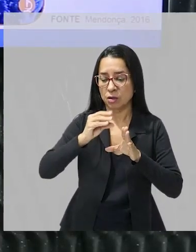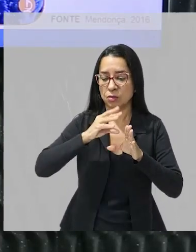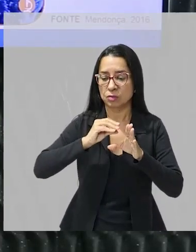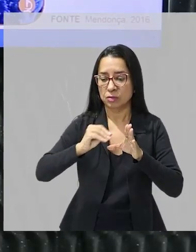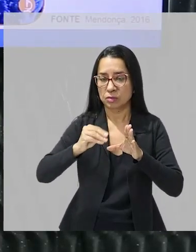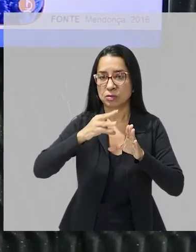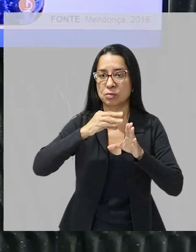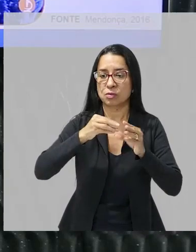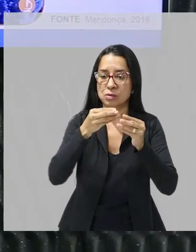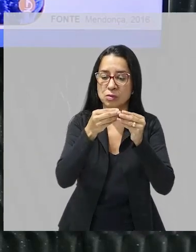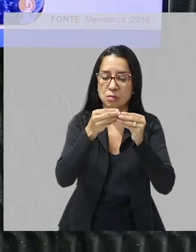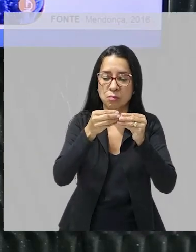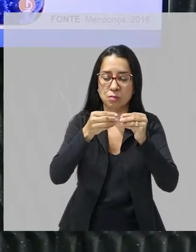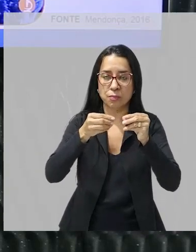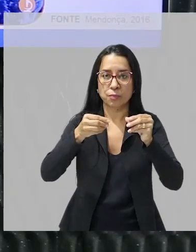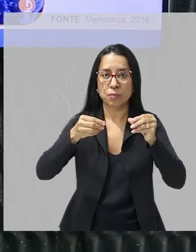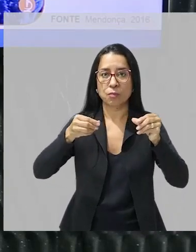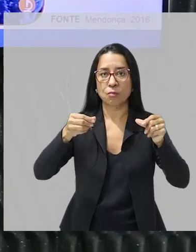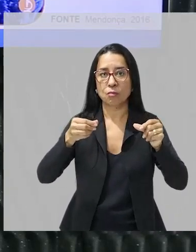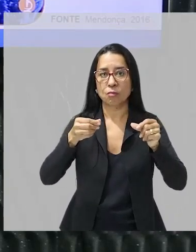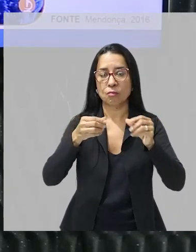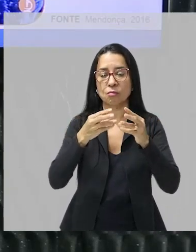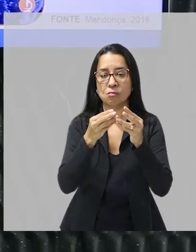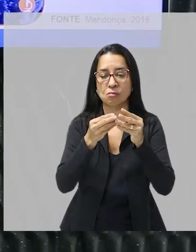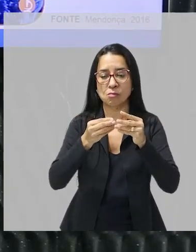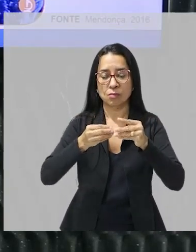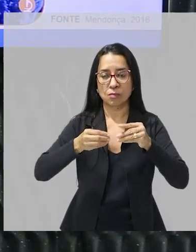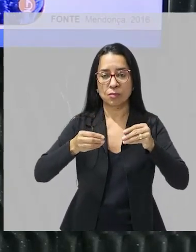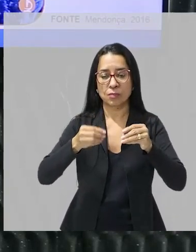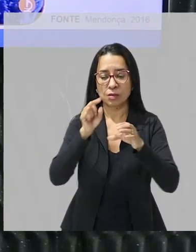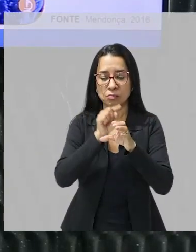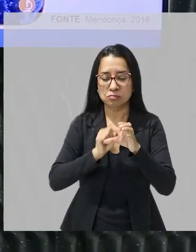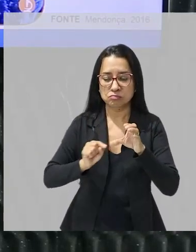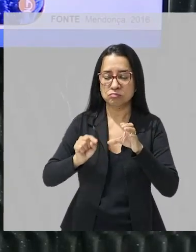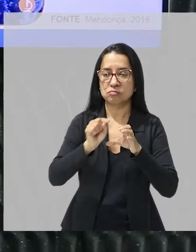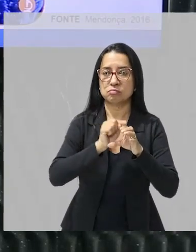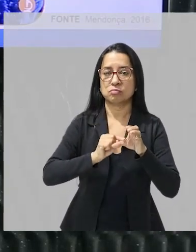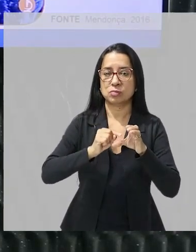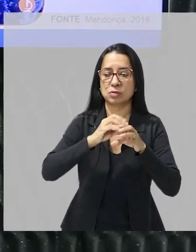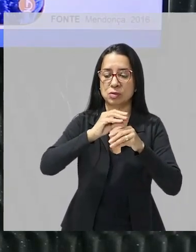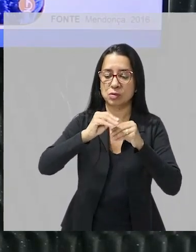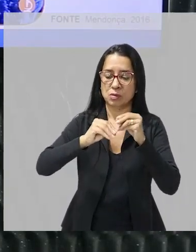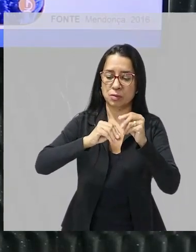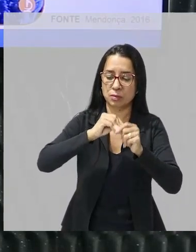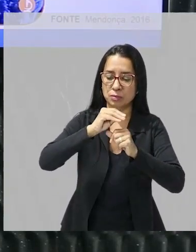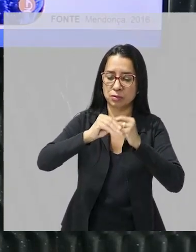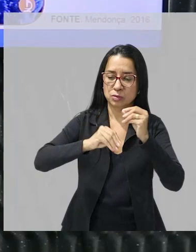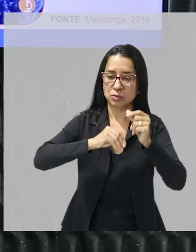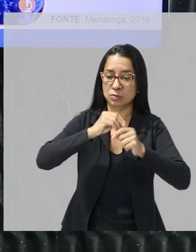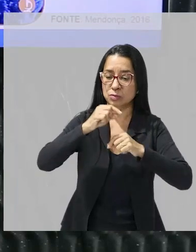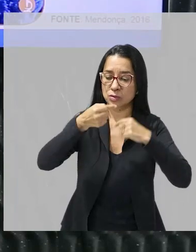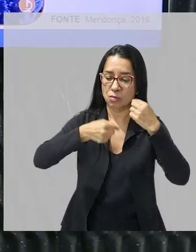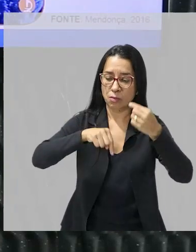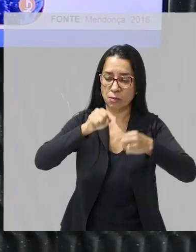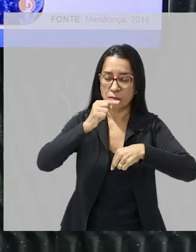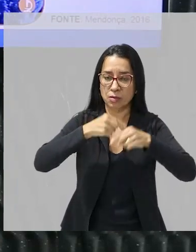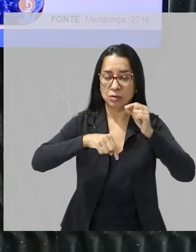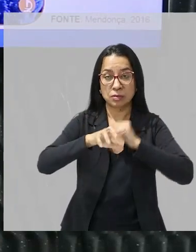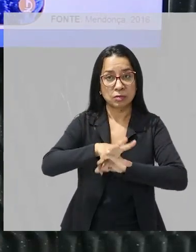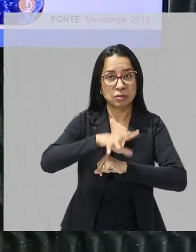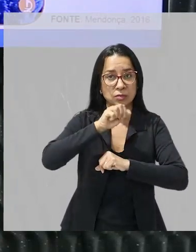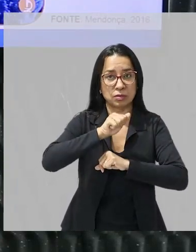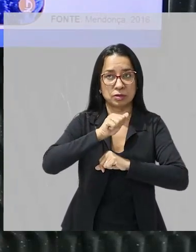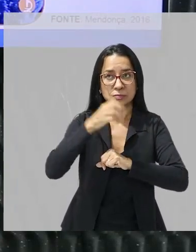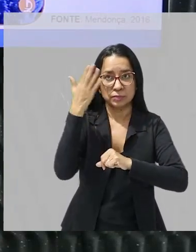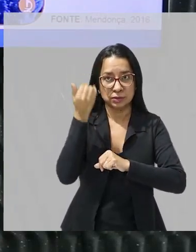muco. Esse muco que é produzido, né, dentro da traqueia, ele se mistura com as partículas do ar. Você sabe que o ar ele é sujo,